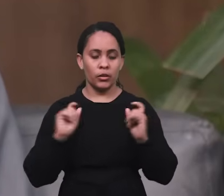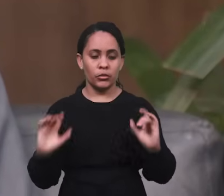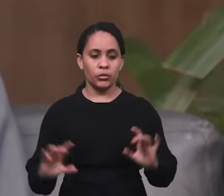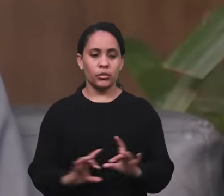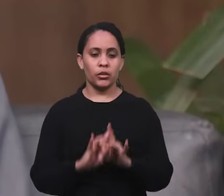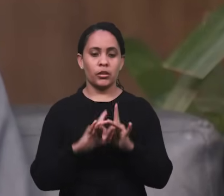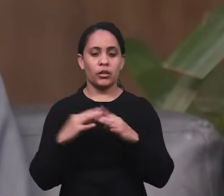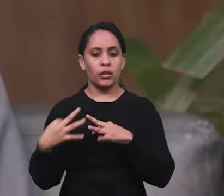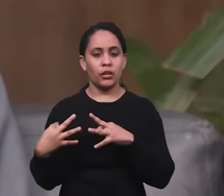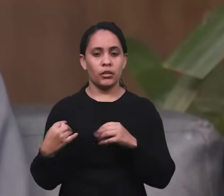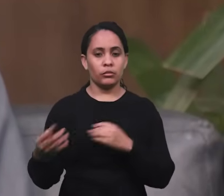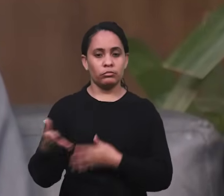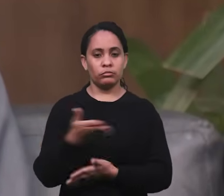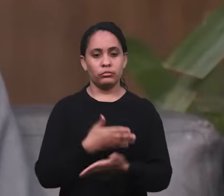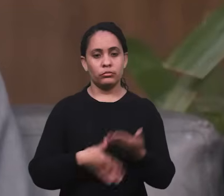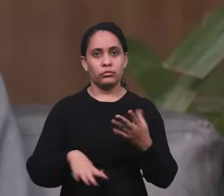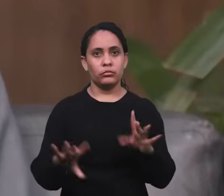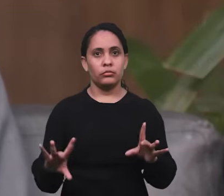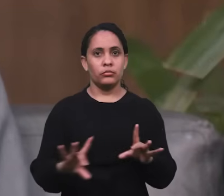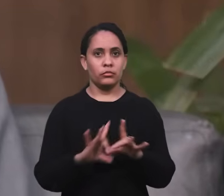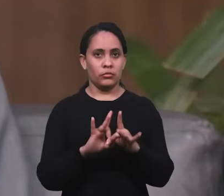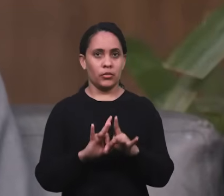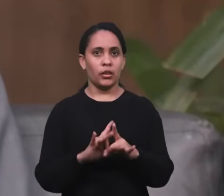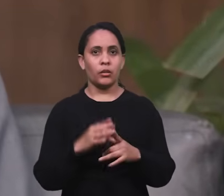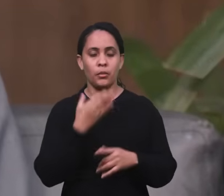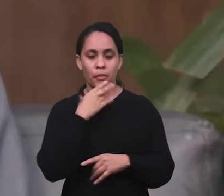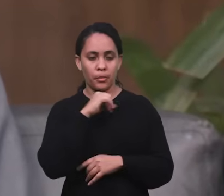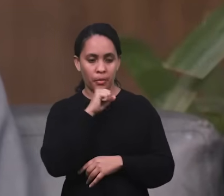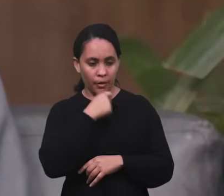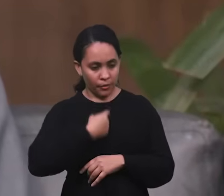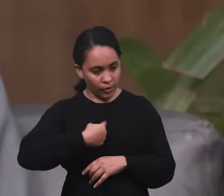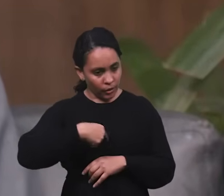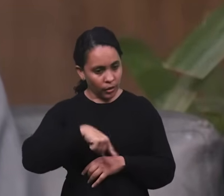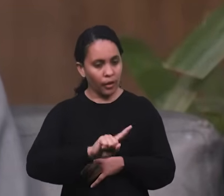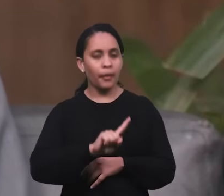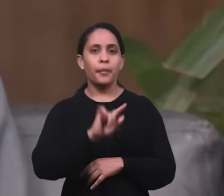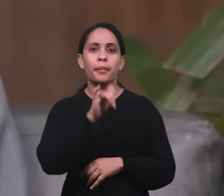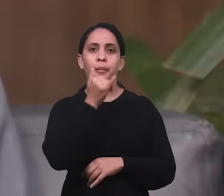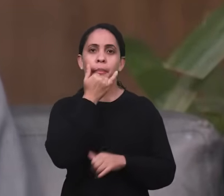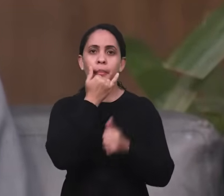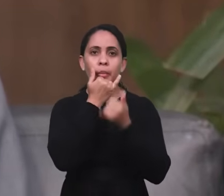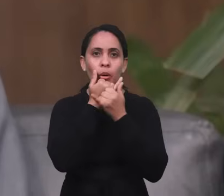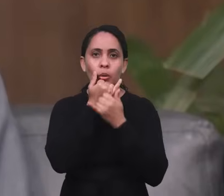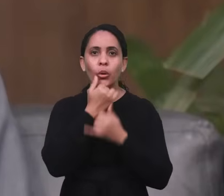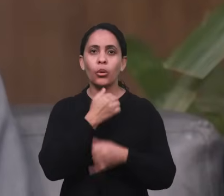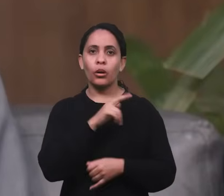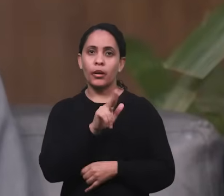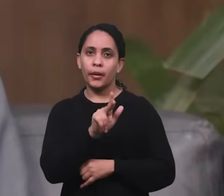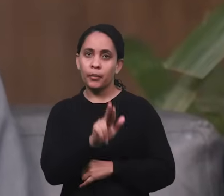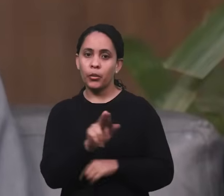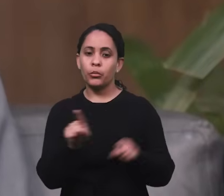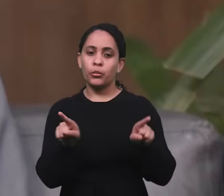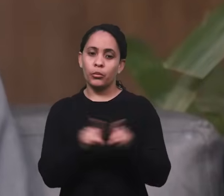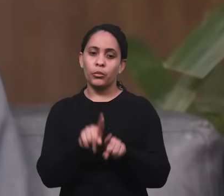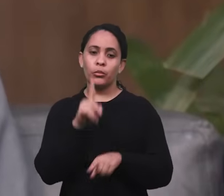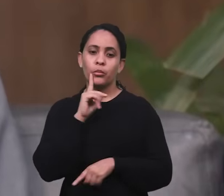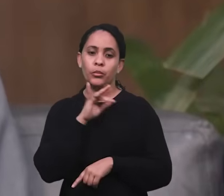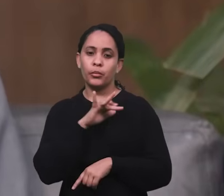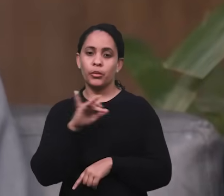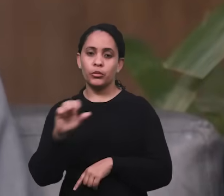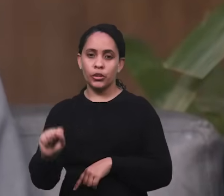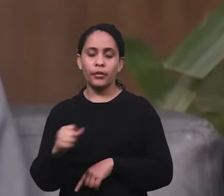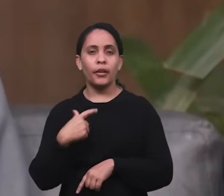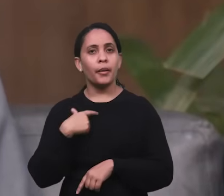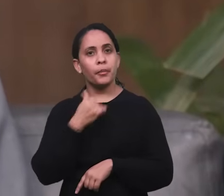é capaz de unir todos em um mesmo ambiente. Vê que o Glória a pai Deus. foi lá, voltou, então perdoe seu irmão, porque um